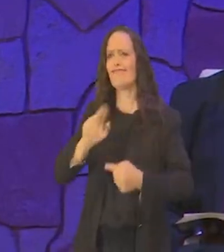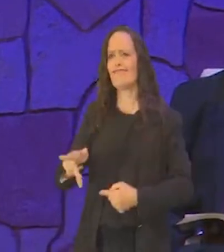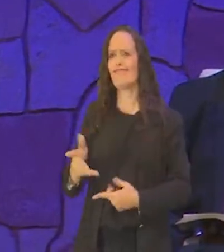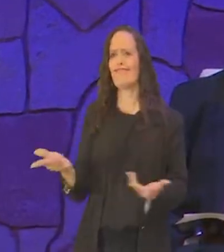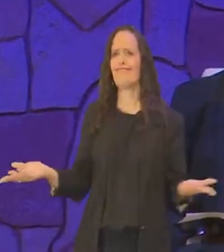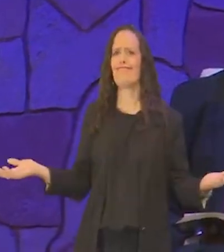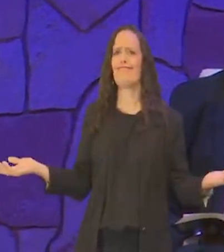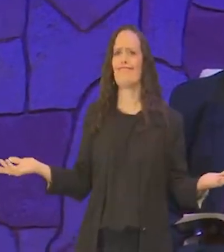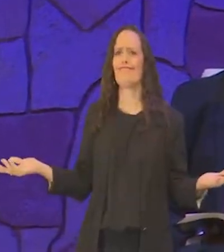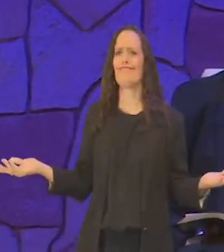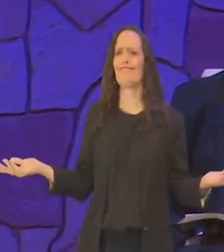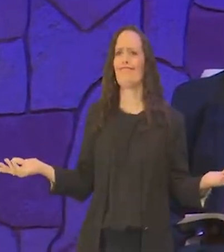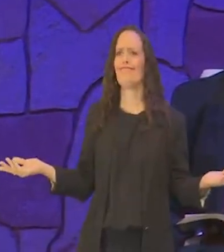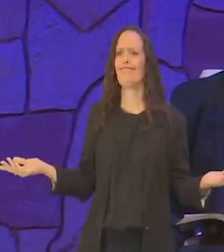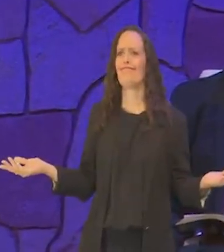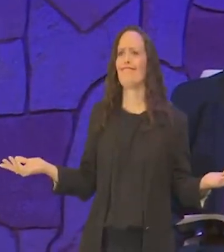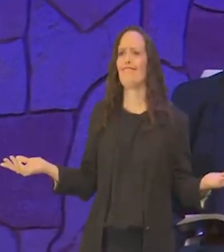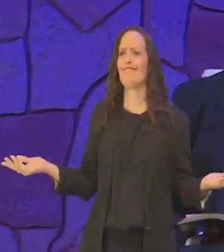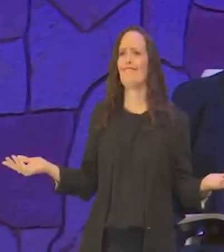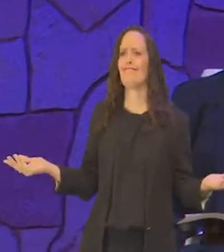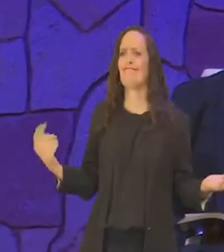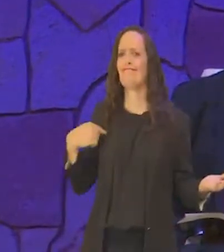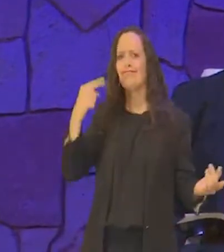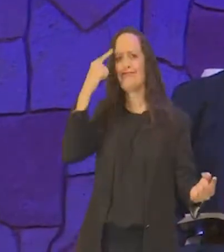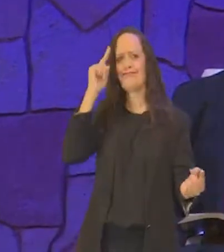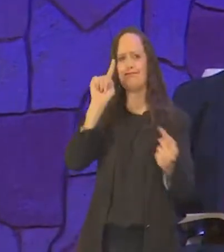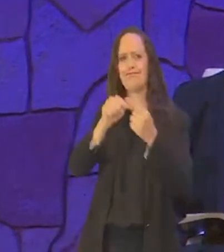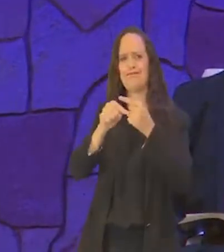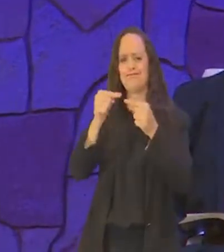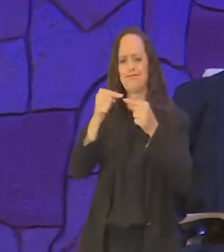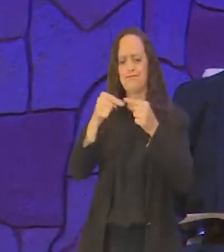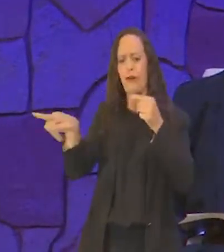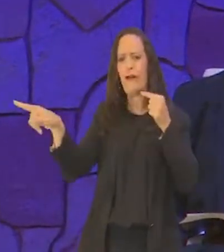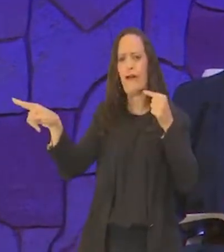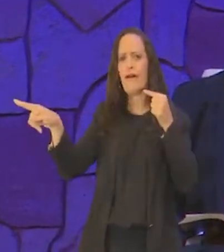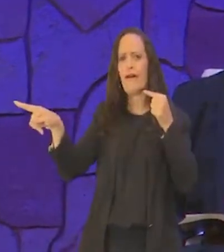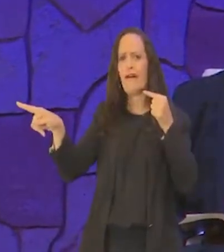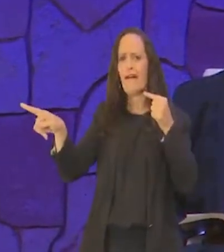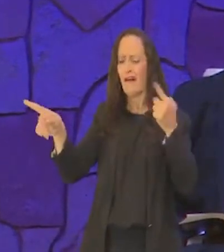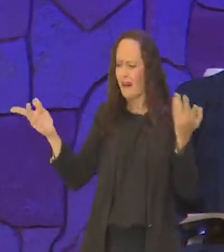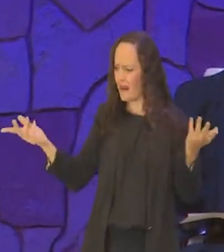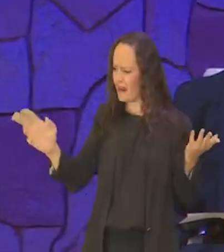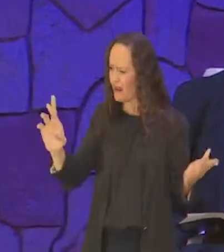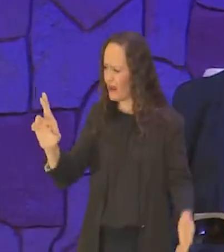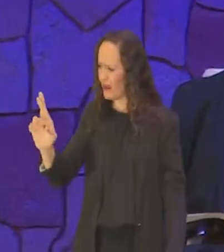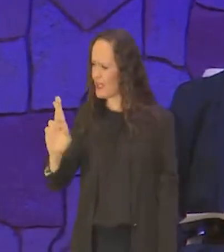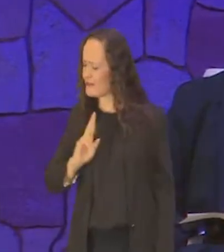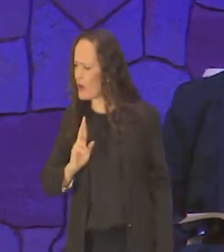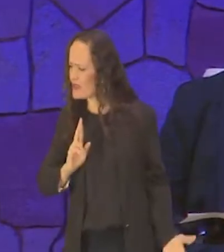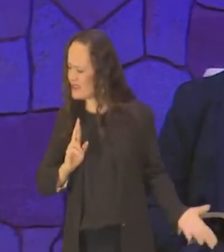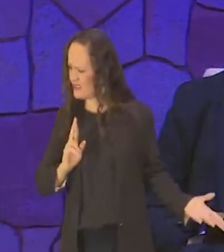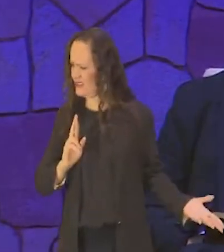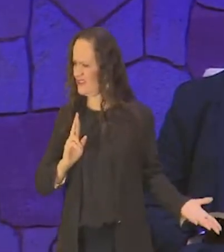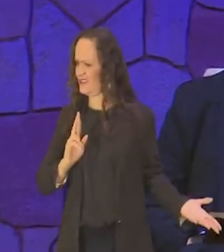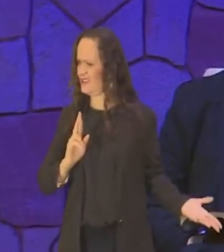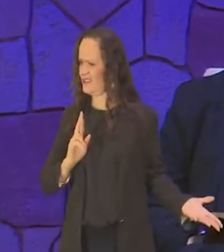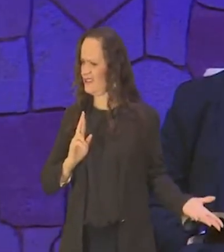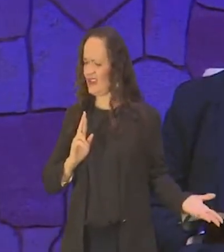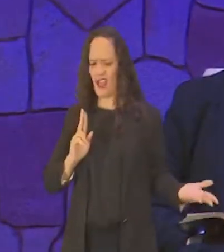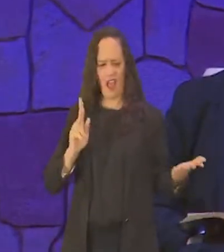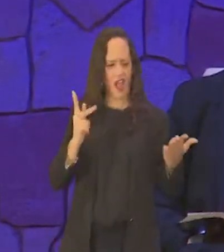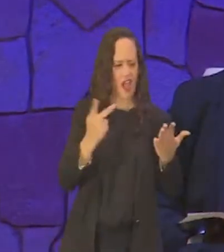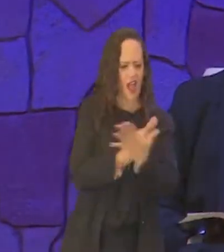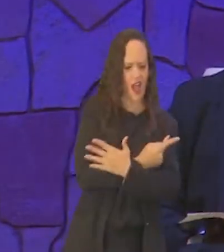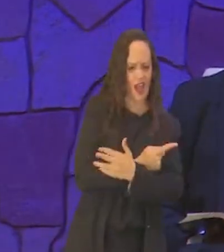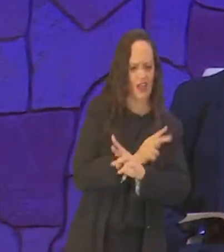como nós estávamos projetando. E aí de repente há uma resposta, de repente há uma situação, uma